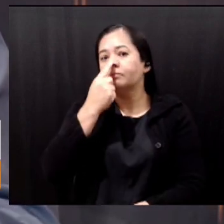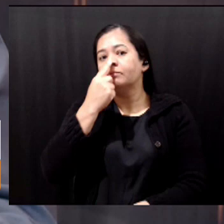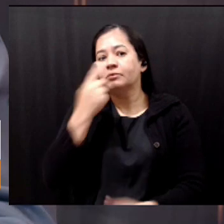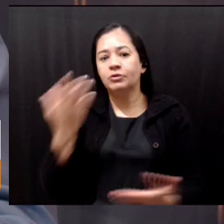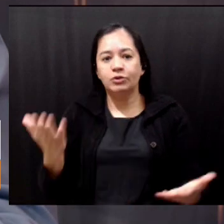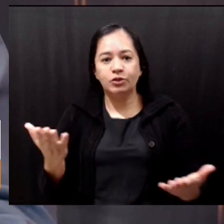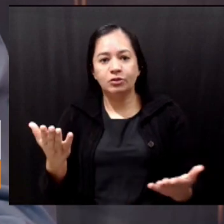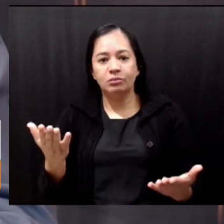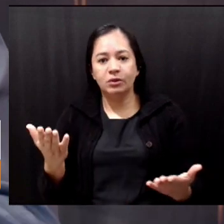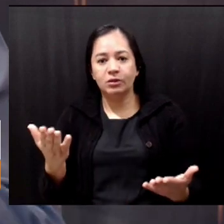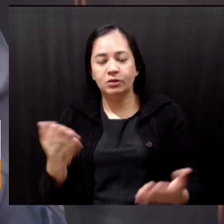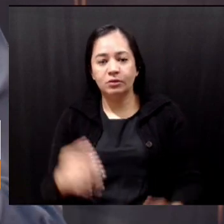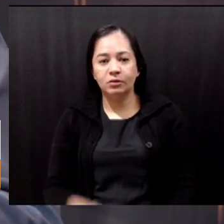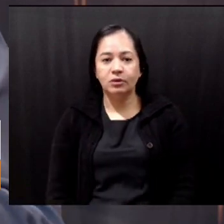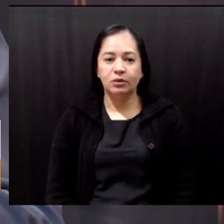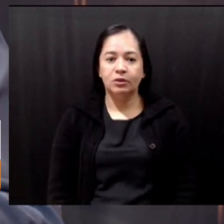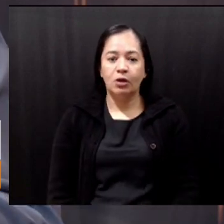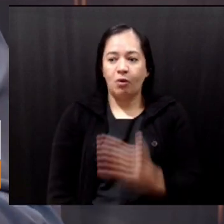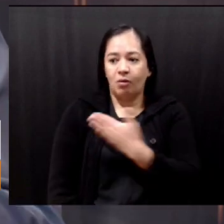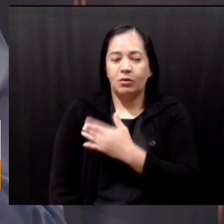apenas o amigo, mas às vezes,